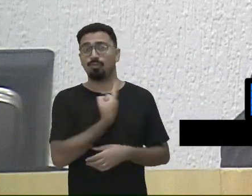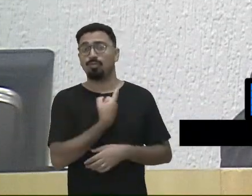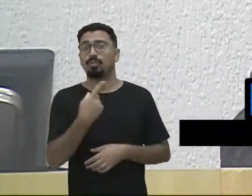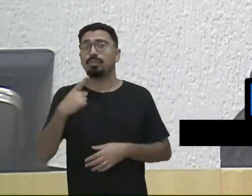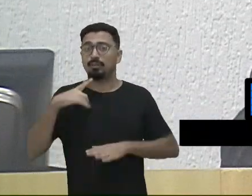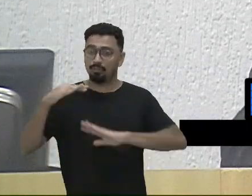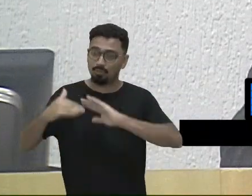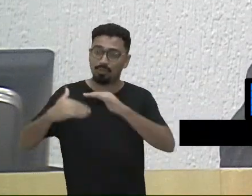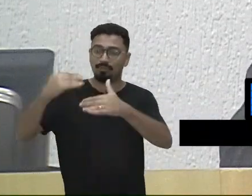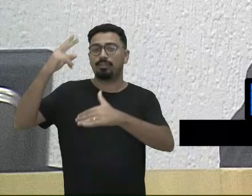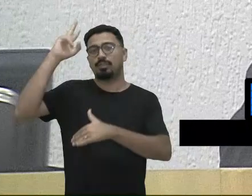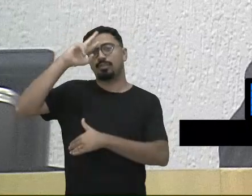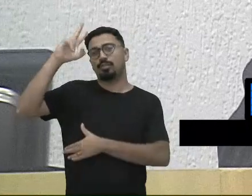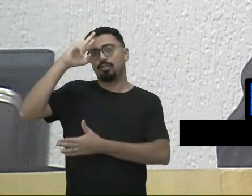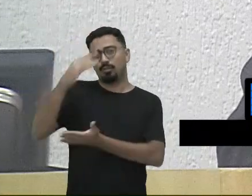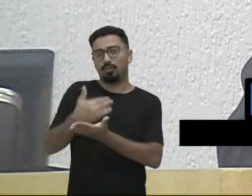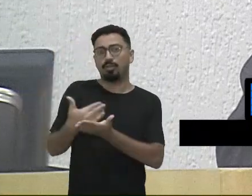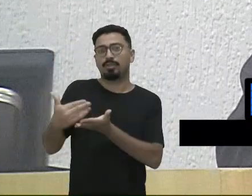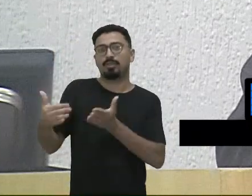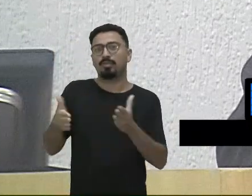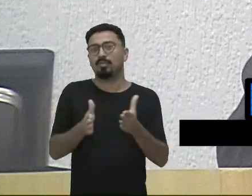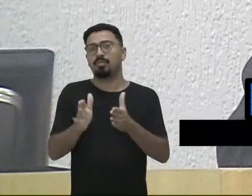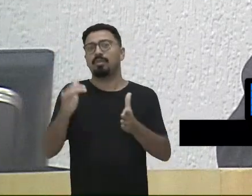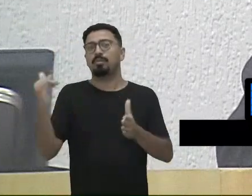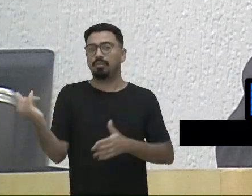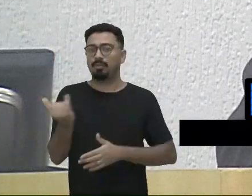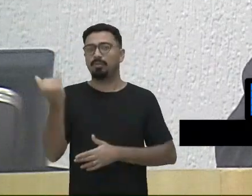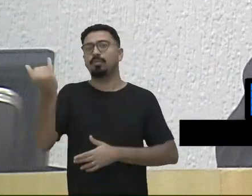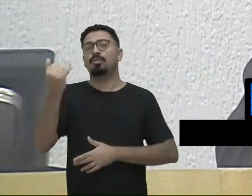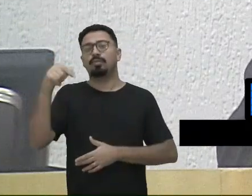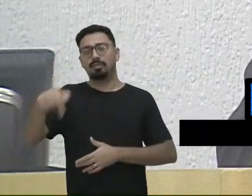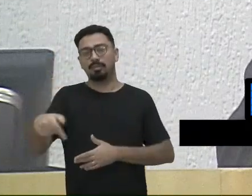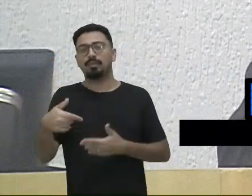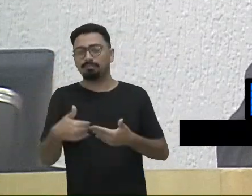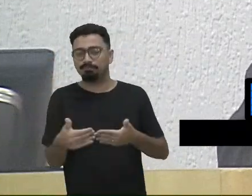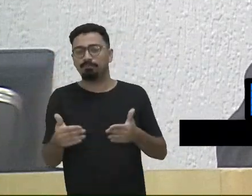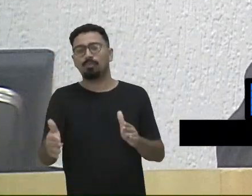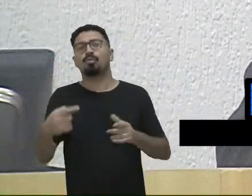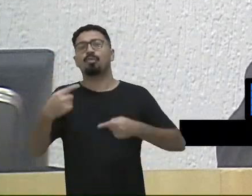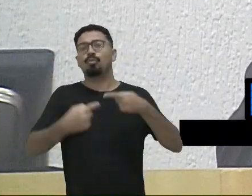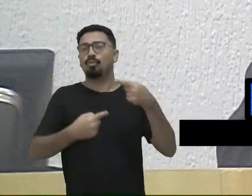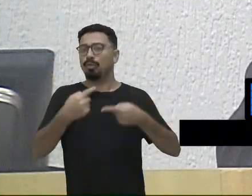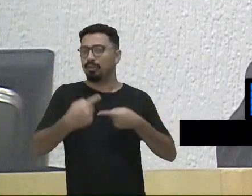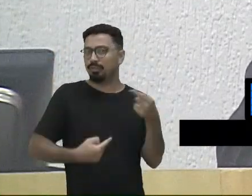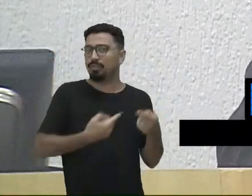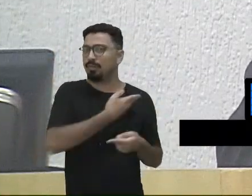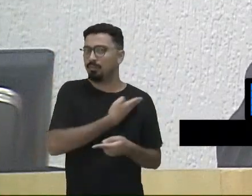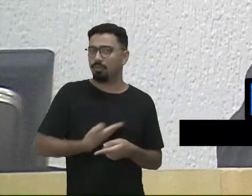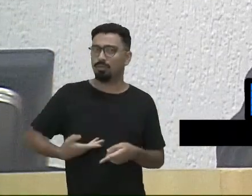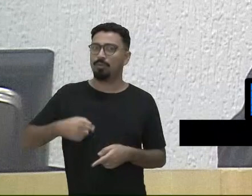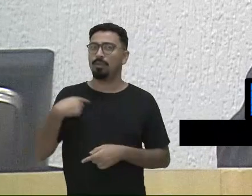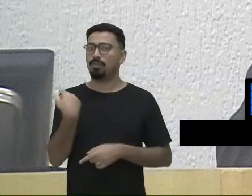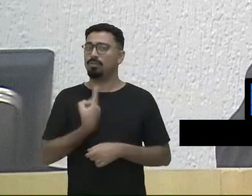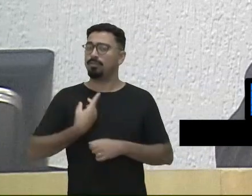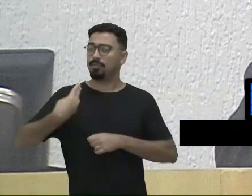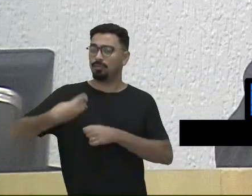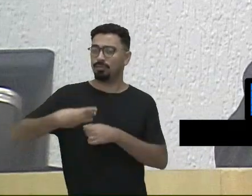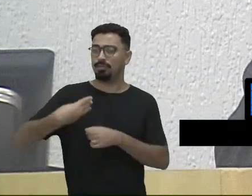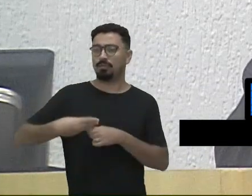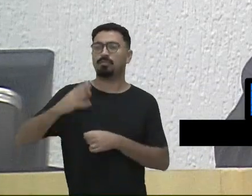avanço histórico, iniciando um caminho que é importante para a abertura das políticas públicas no nosso município, que por muito